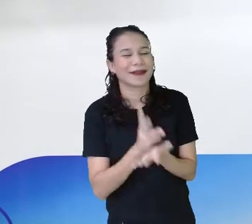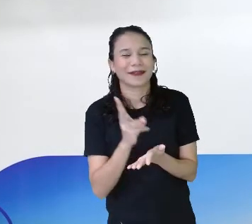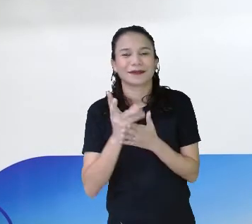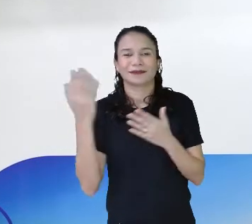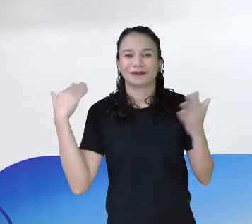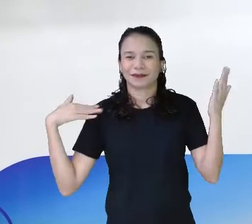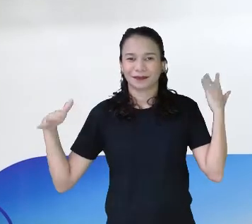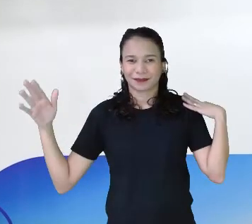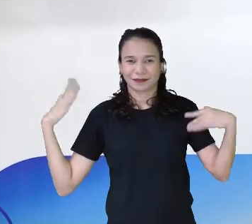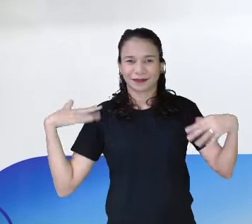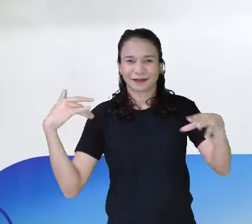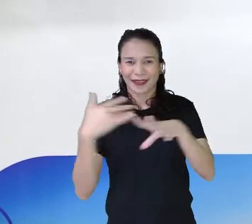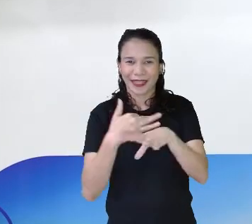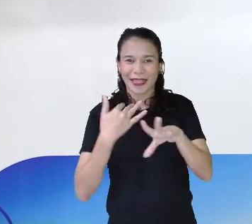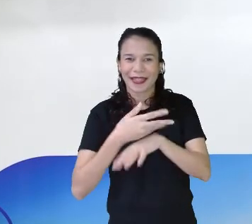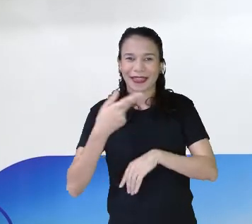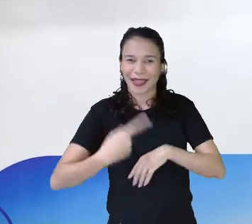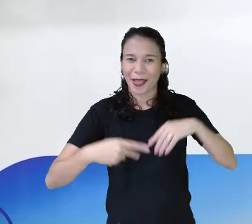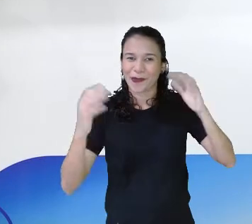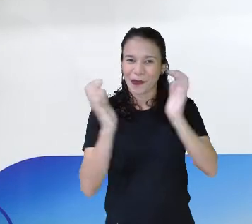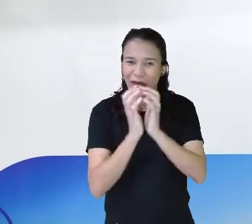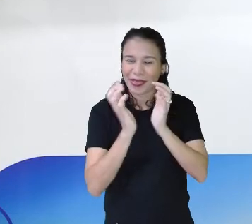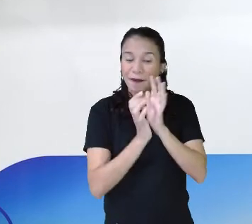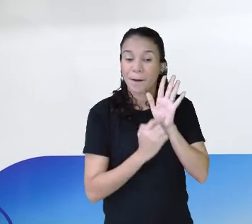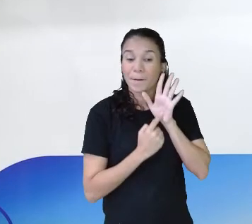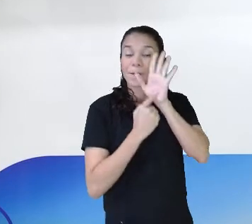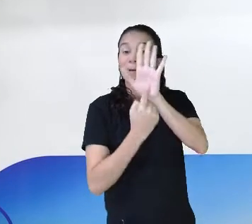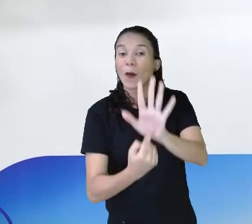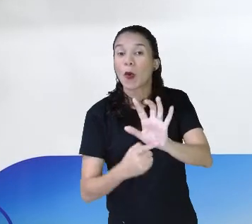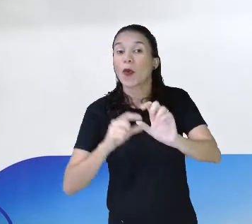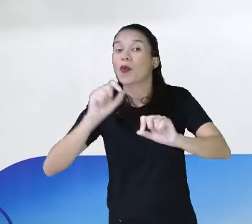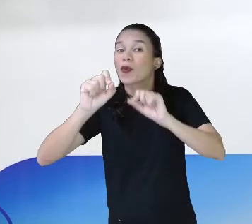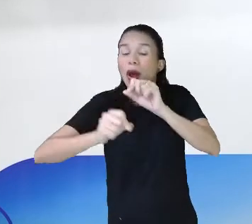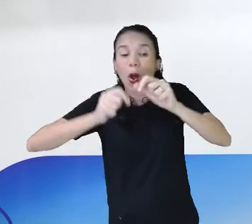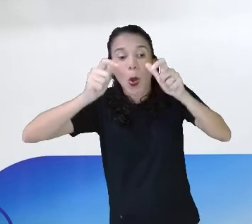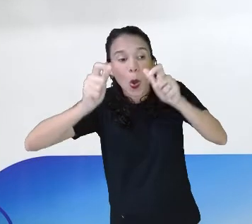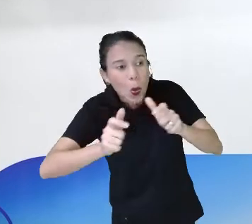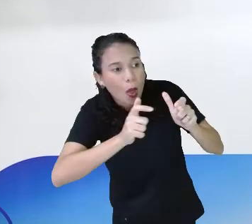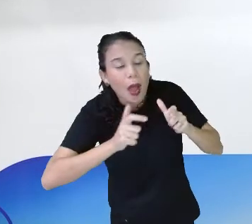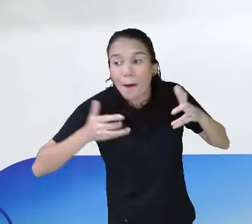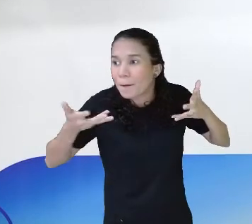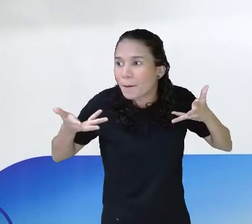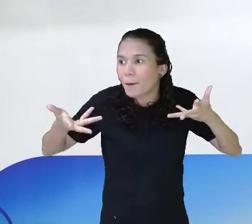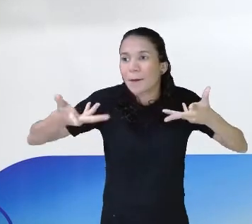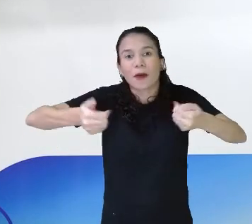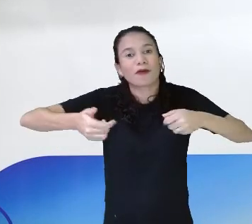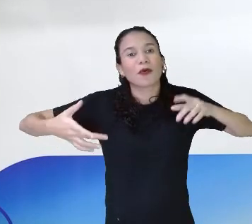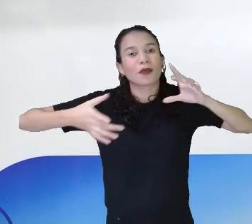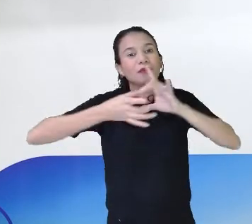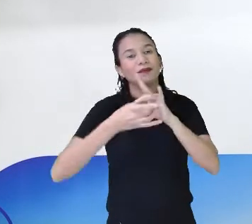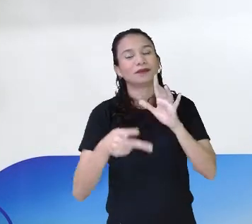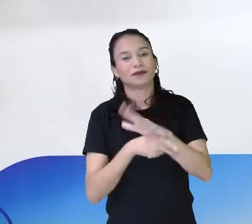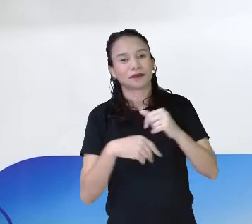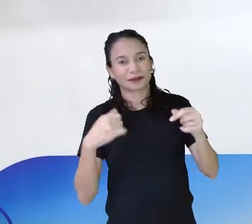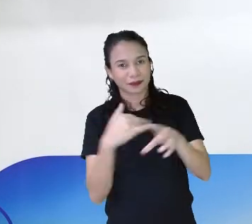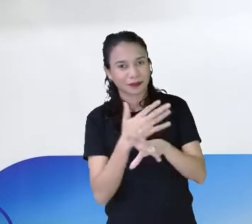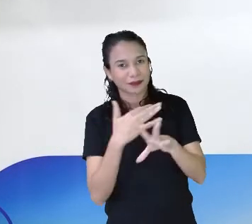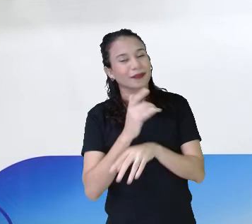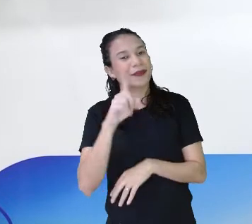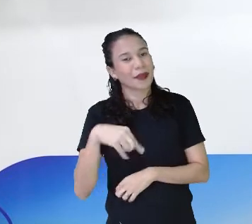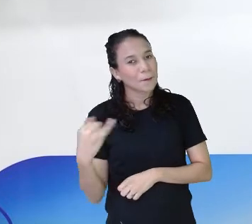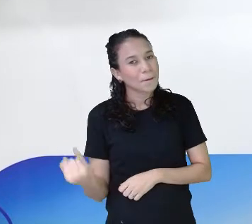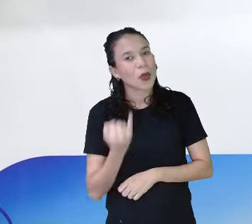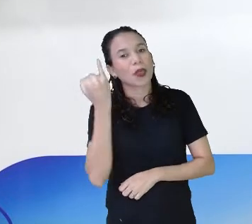pela cidade do Recife, porque eu estou sempre trazendo aqui, olha, lugares maravilhosos que fazem parte da nossa cidade. E isso é